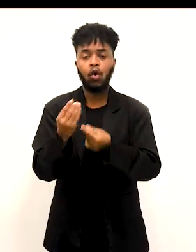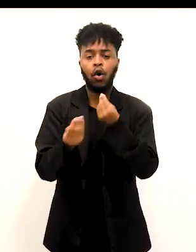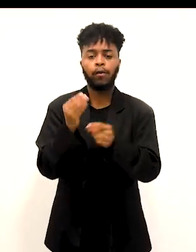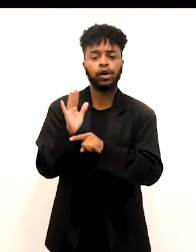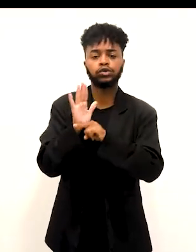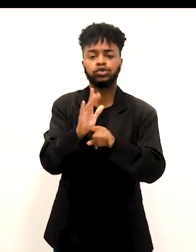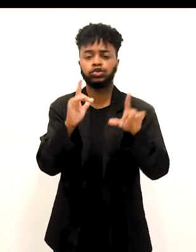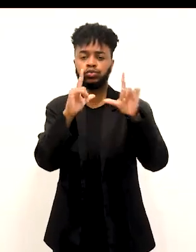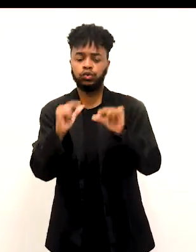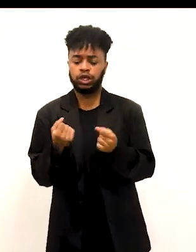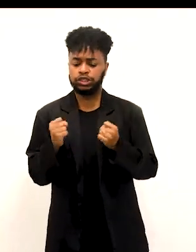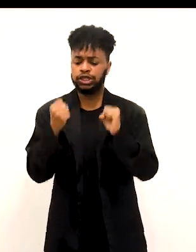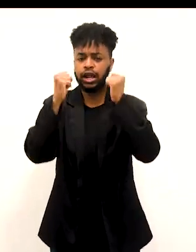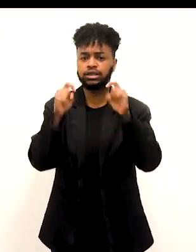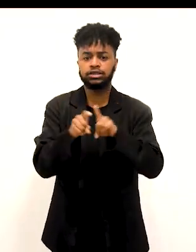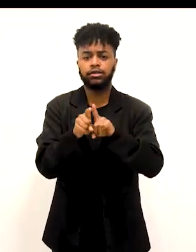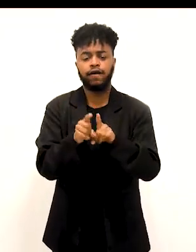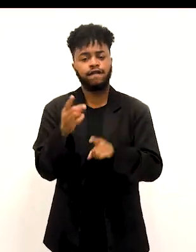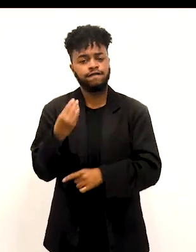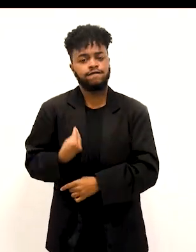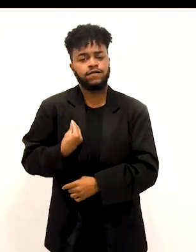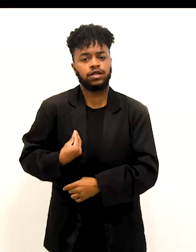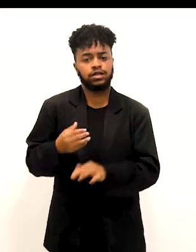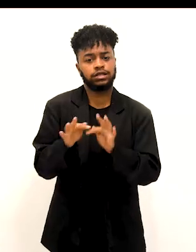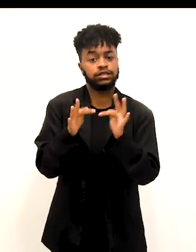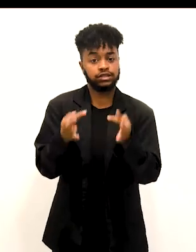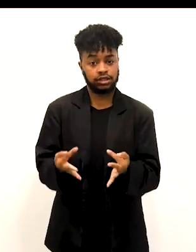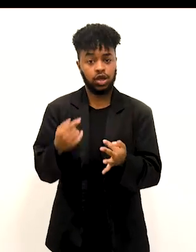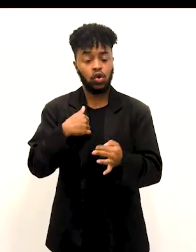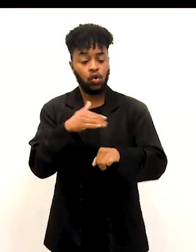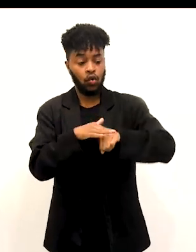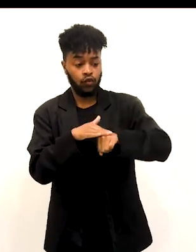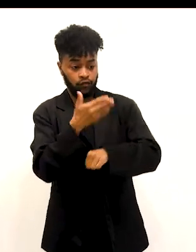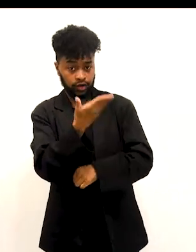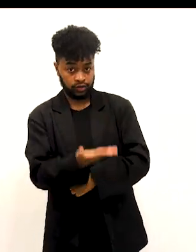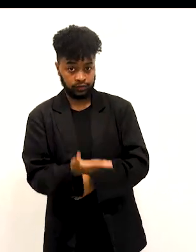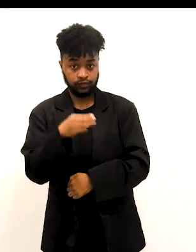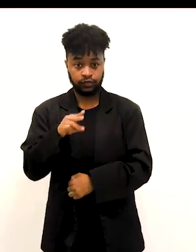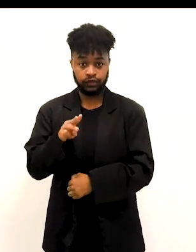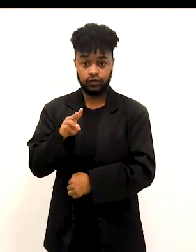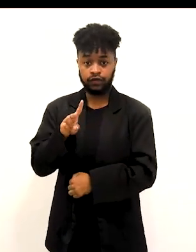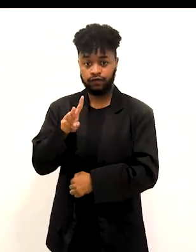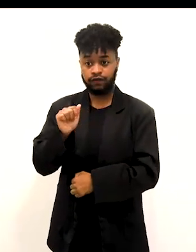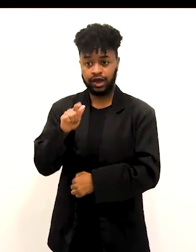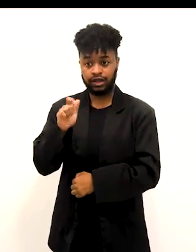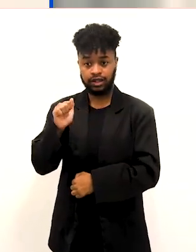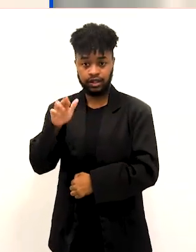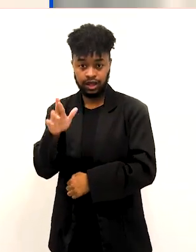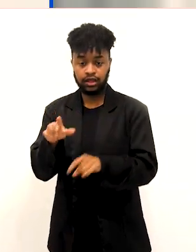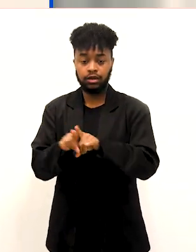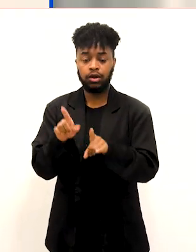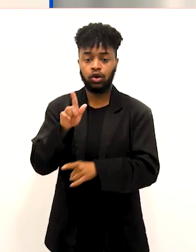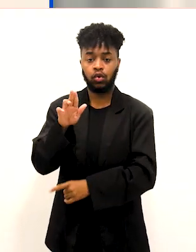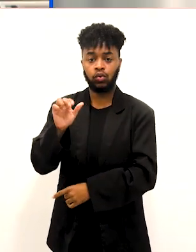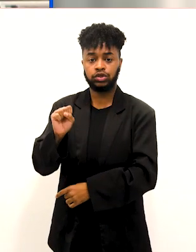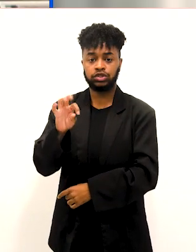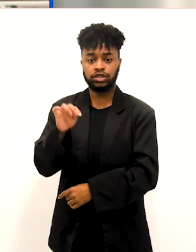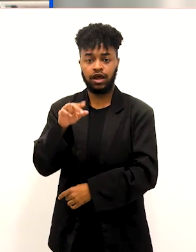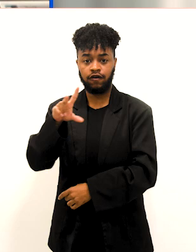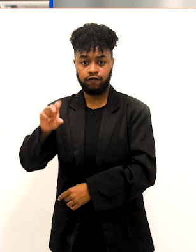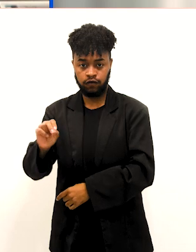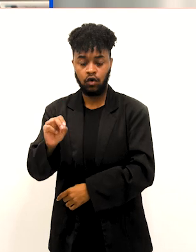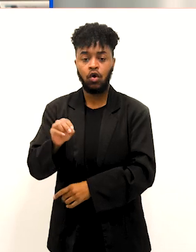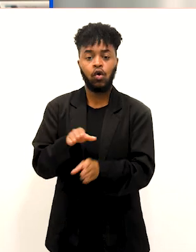e simplificar a rotina. Eu converso com o corretor de imóveis e adepto do minimalismo, Wagner Travassos, e com Gustavo